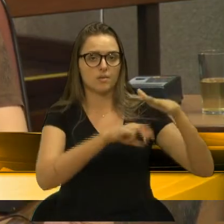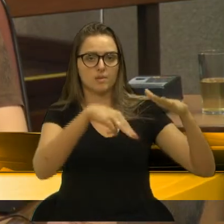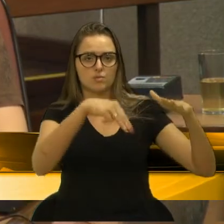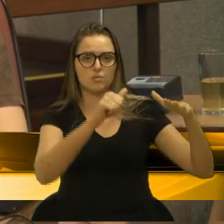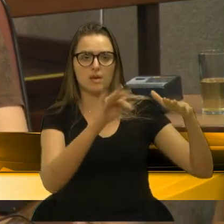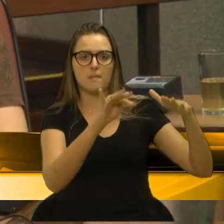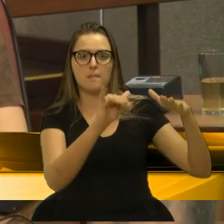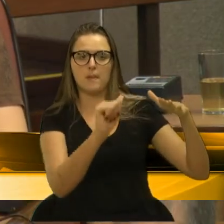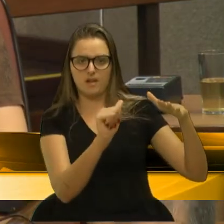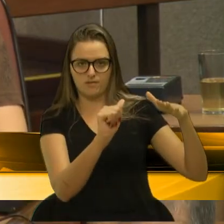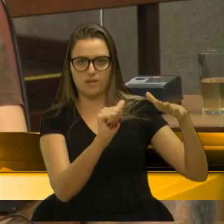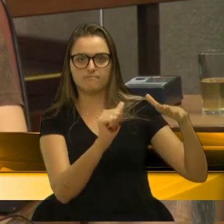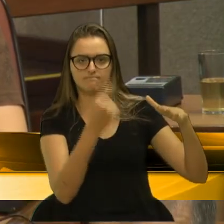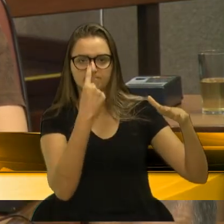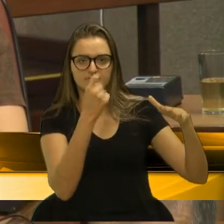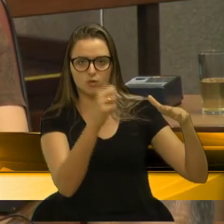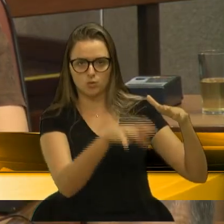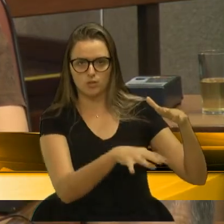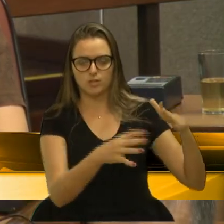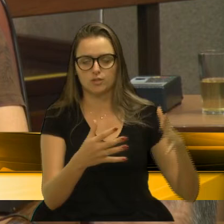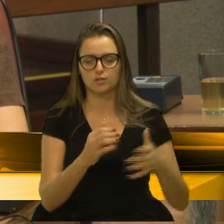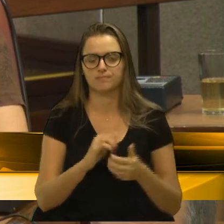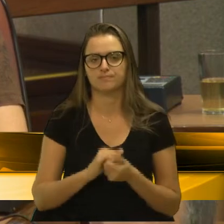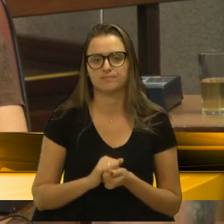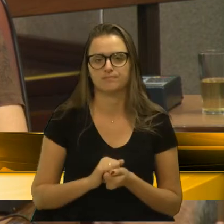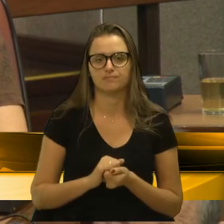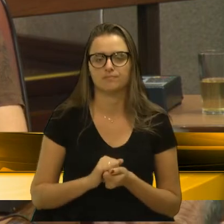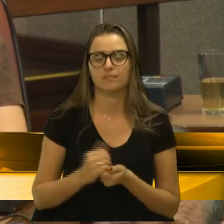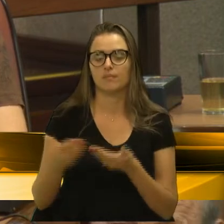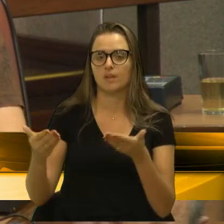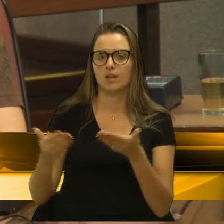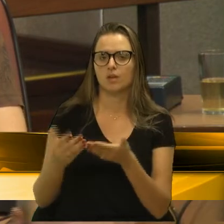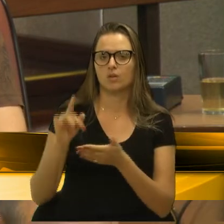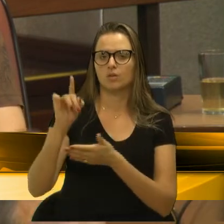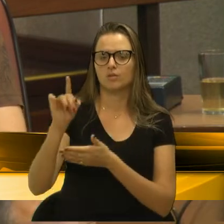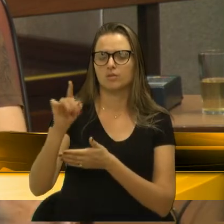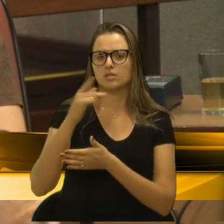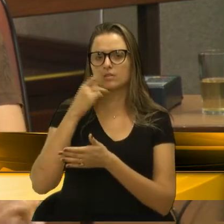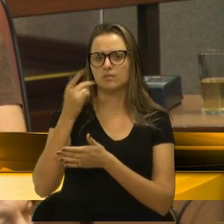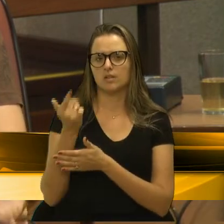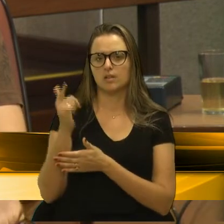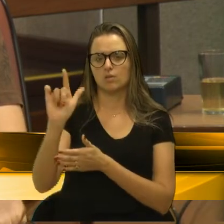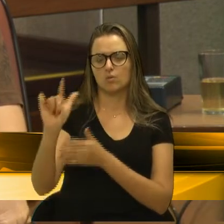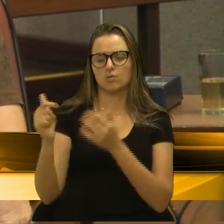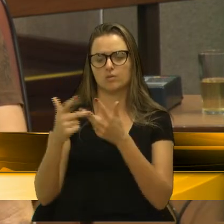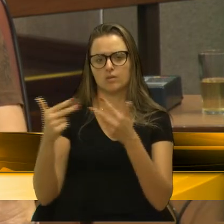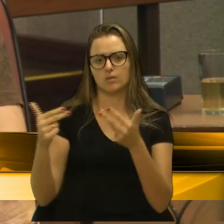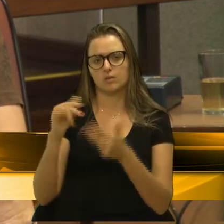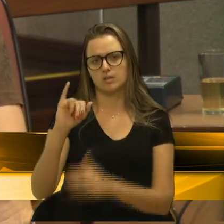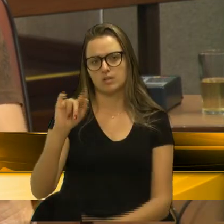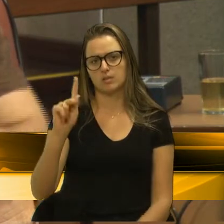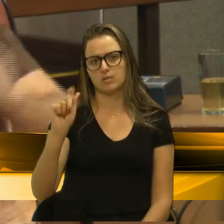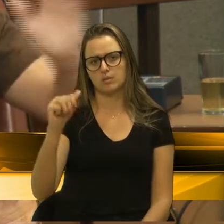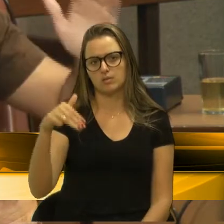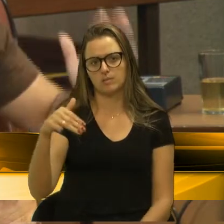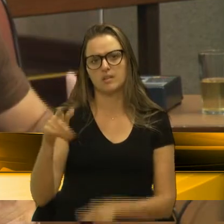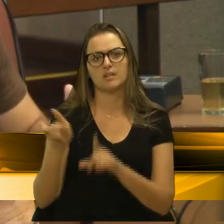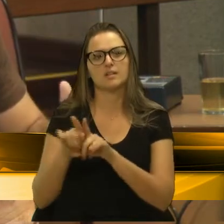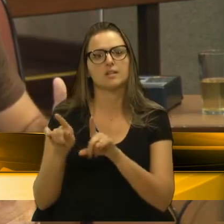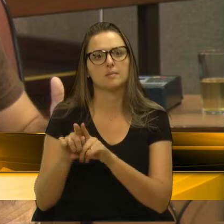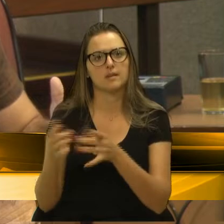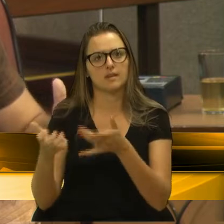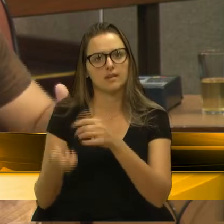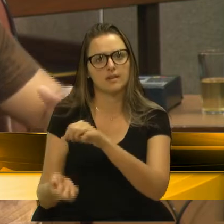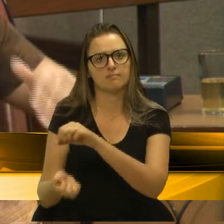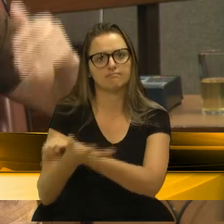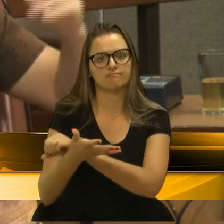trás, mas já estava direcionada para isso. Agora o senhor traz outra questão do IPAM, que também tinha uma máfia por trás que a gente não